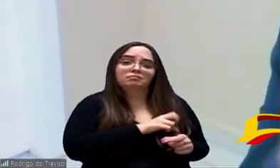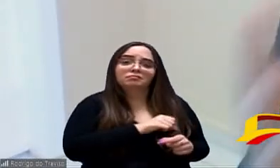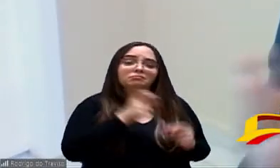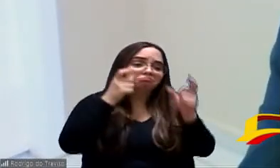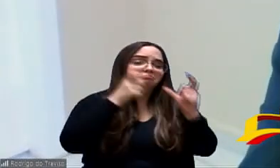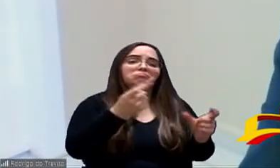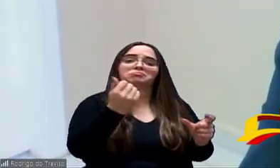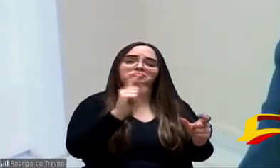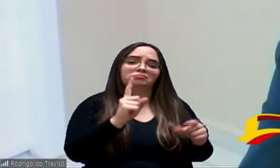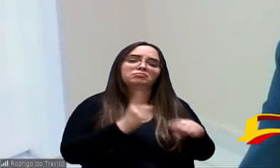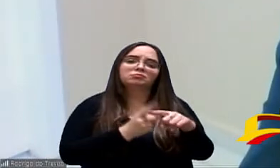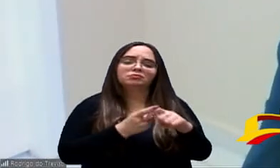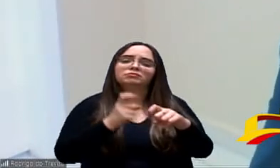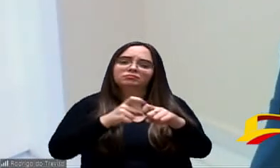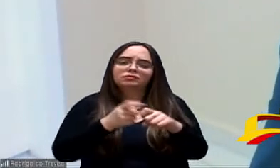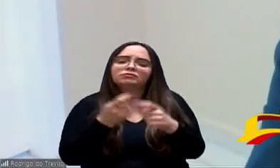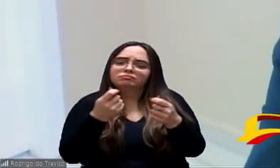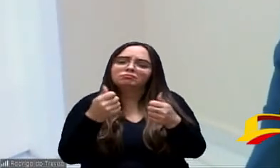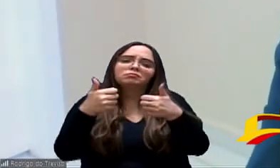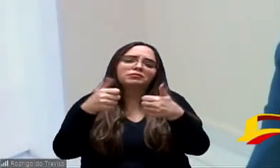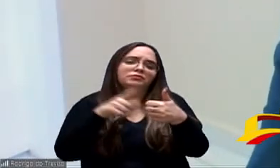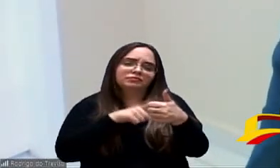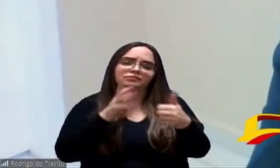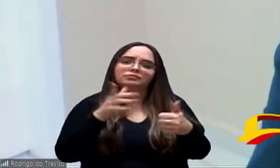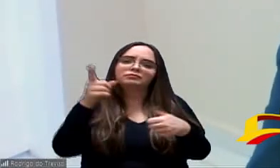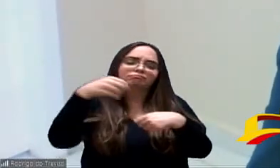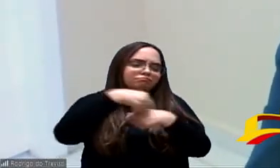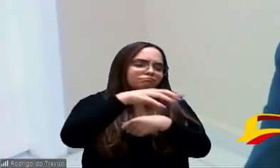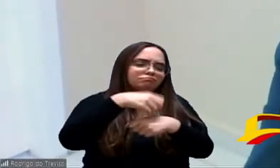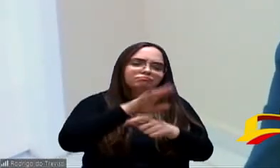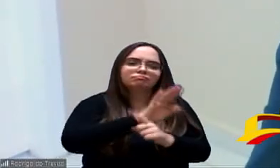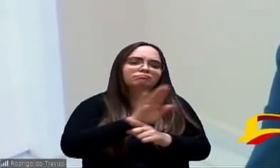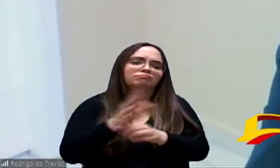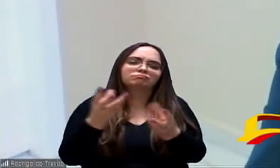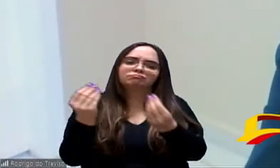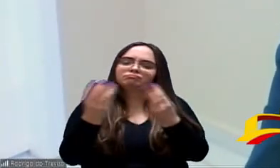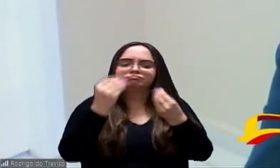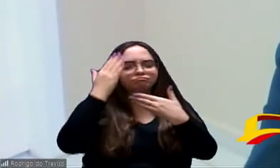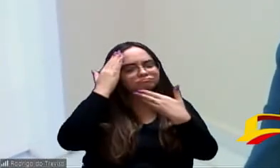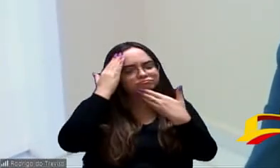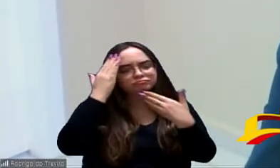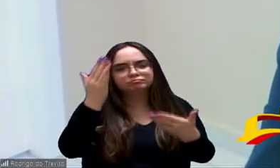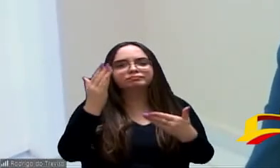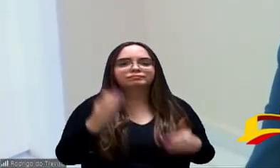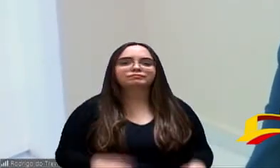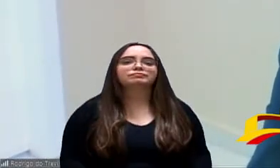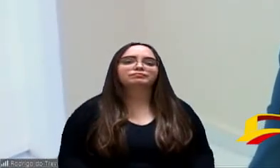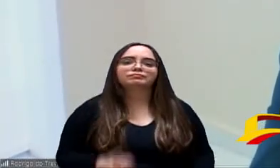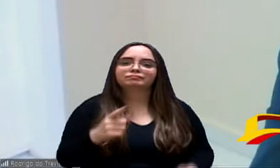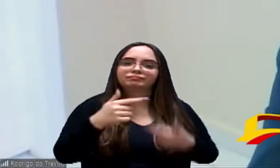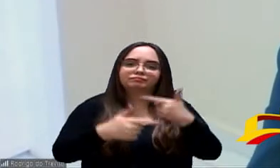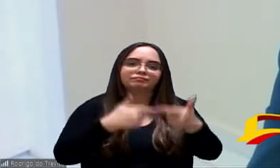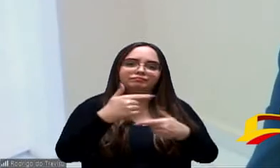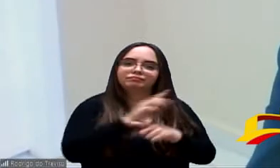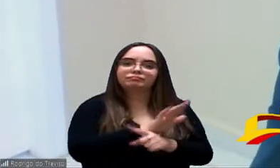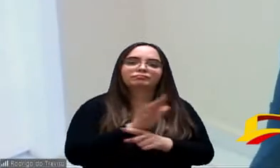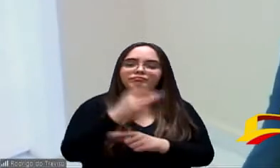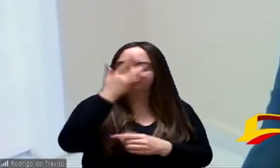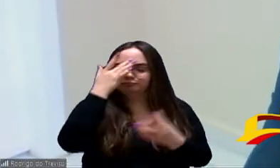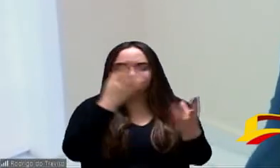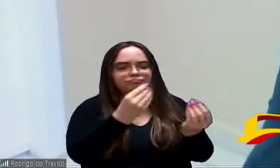salário, e está aí dando essa informação bacana e parabenizar. Muito obrigado, Hélio, por esse serviço que o senhor presta para a comunidade,